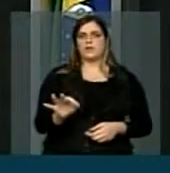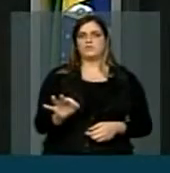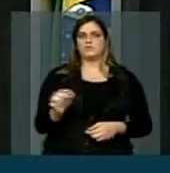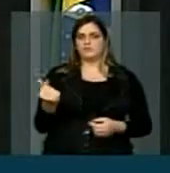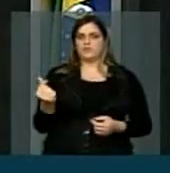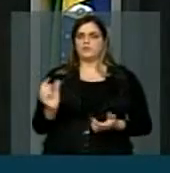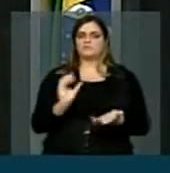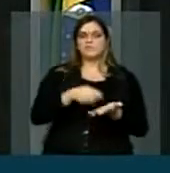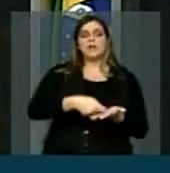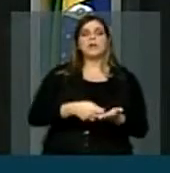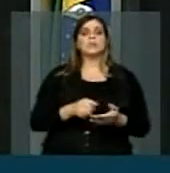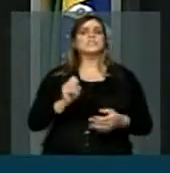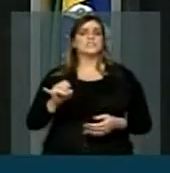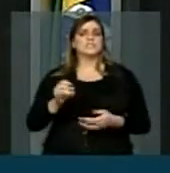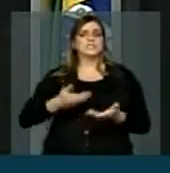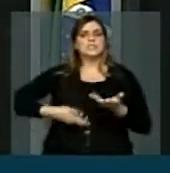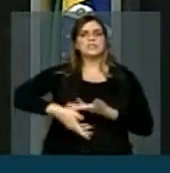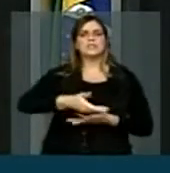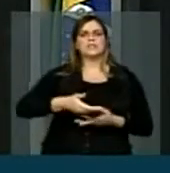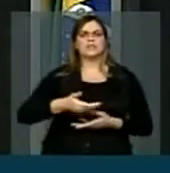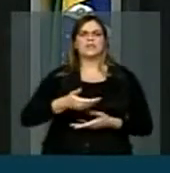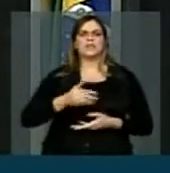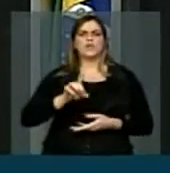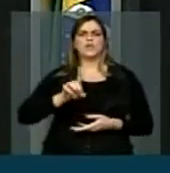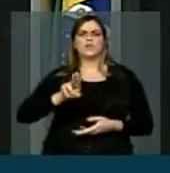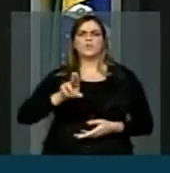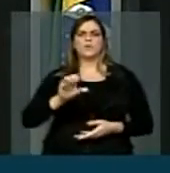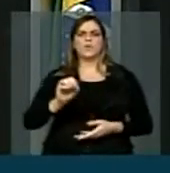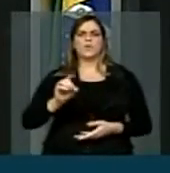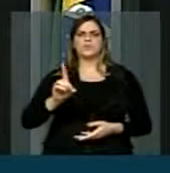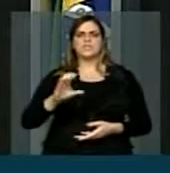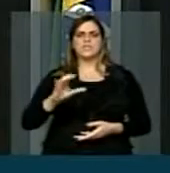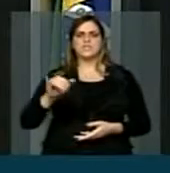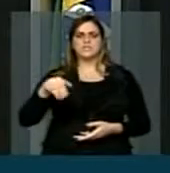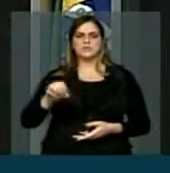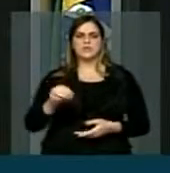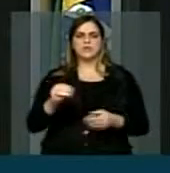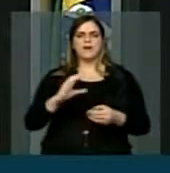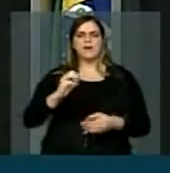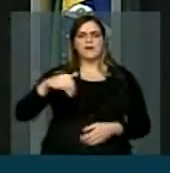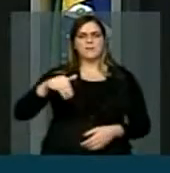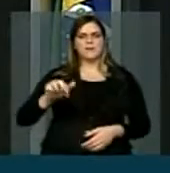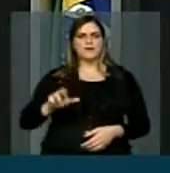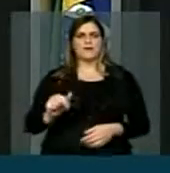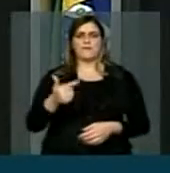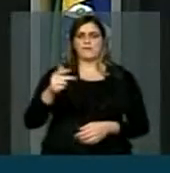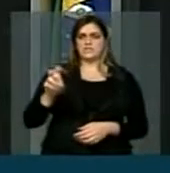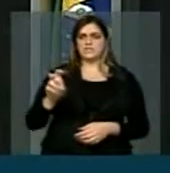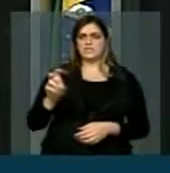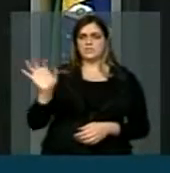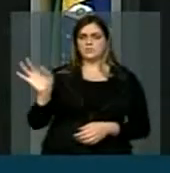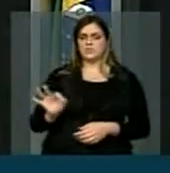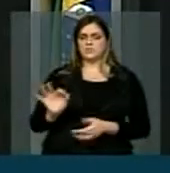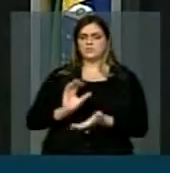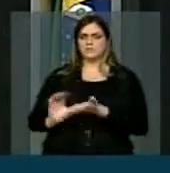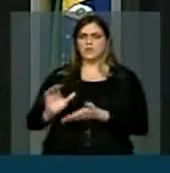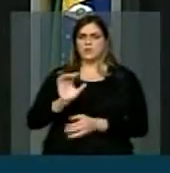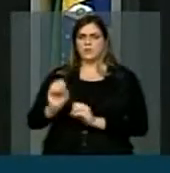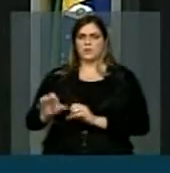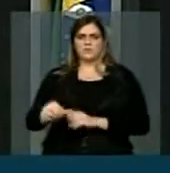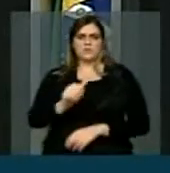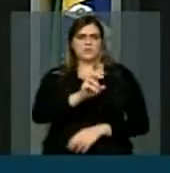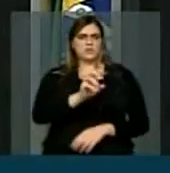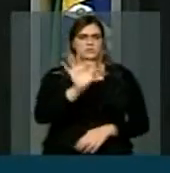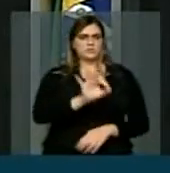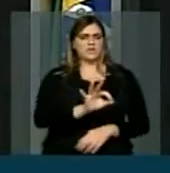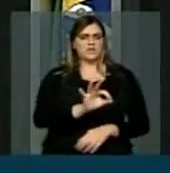líquida, se transferirem o 10º da Câmara, atenderem aos índices de 25% da educação e 15% no mínimo para a saúde,